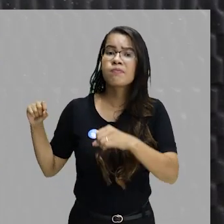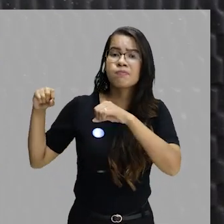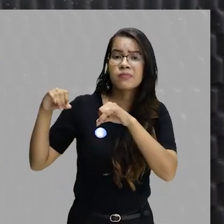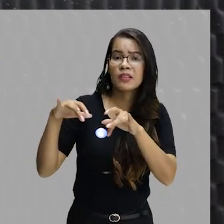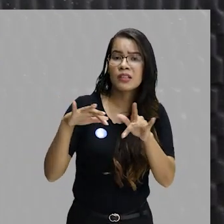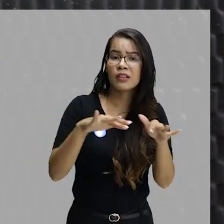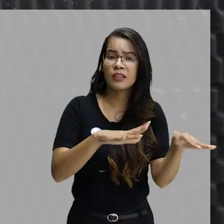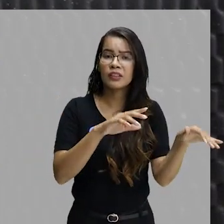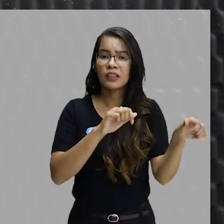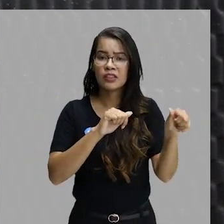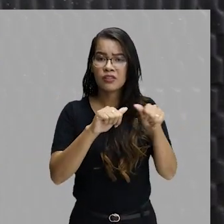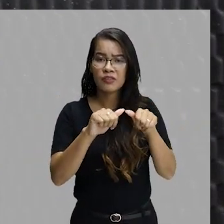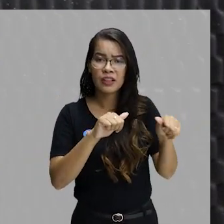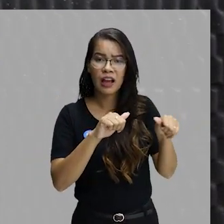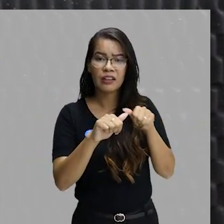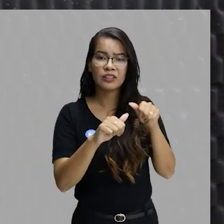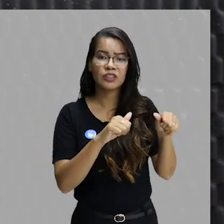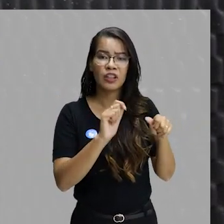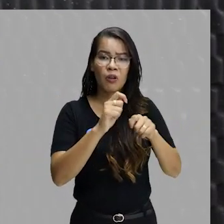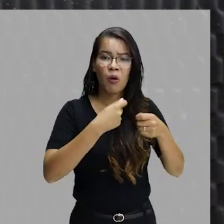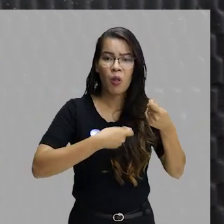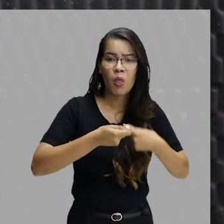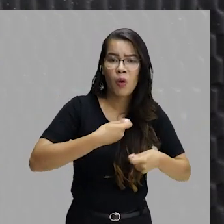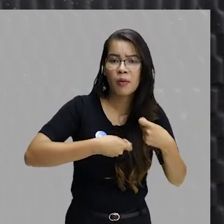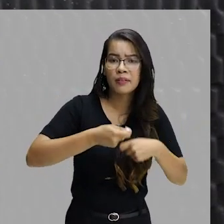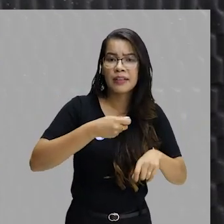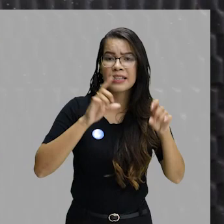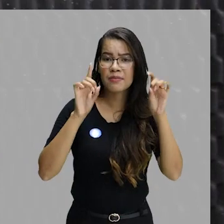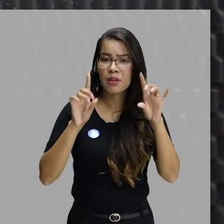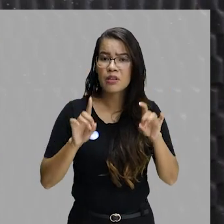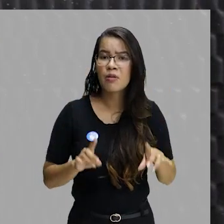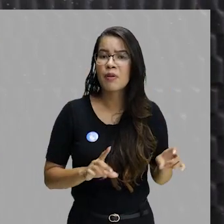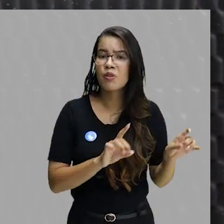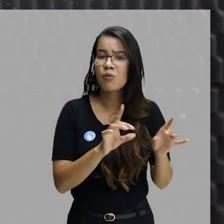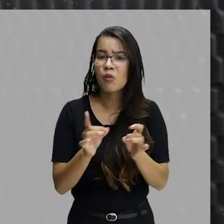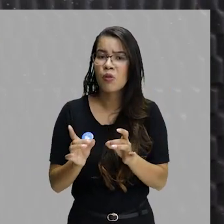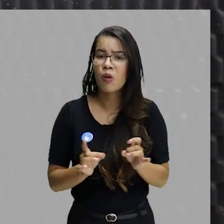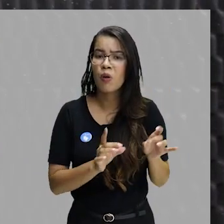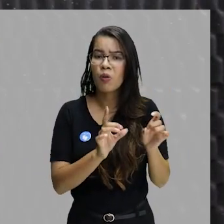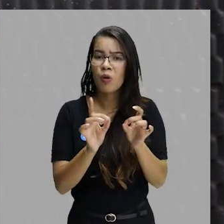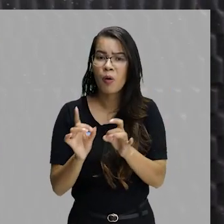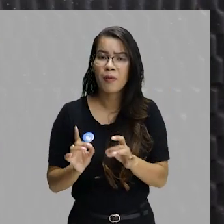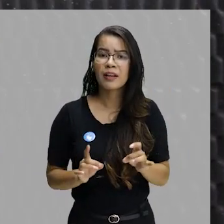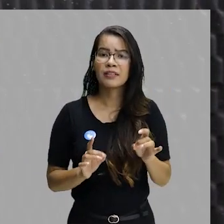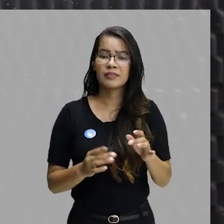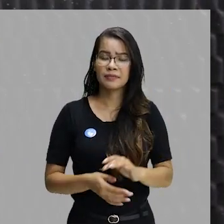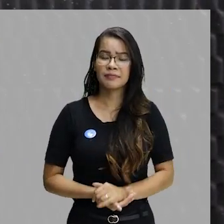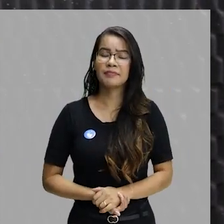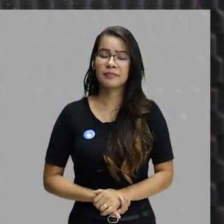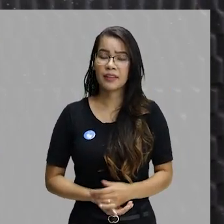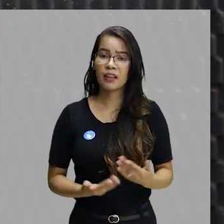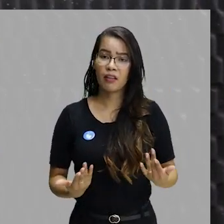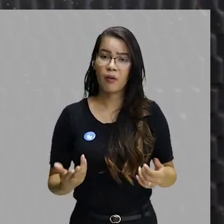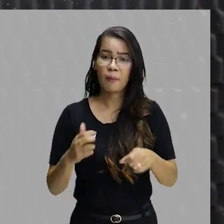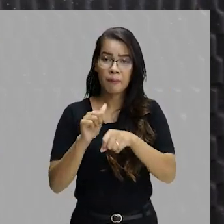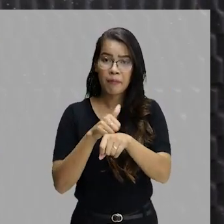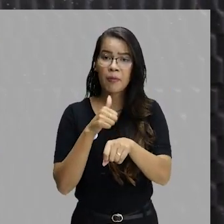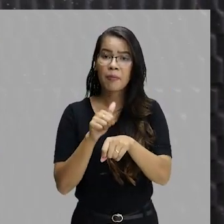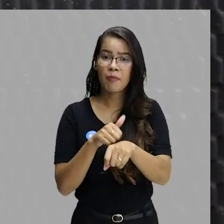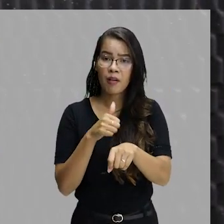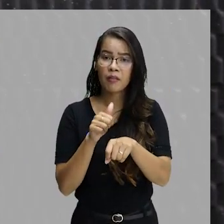as suas atividades econômicas, principalmente o comércio, o artesanato. E alguns plebeus, inclusive,